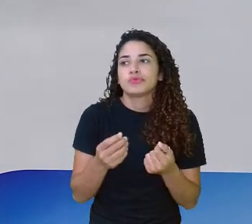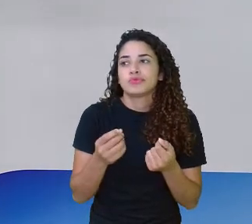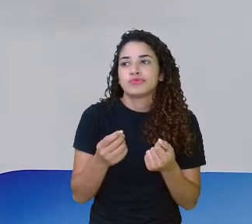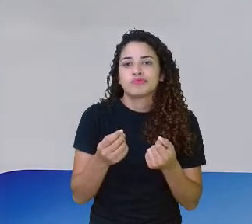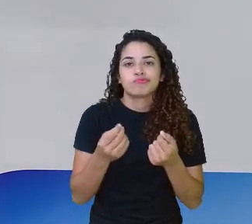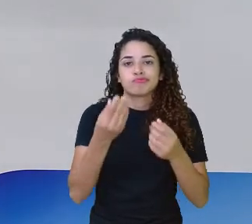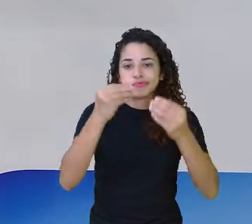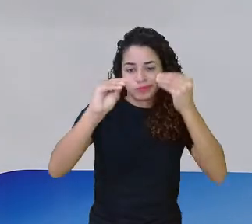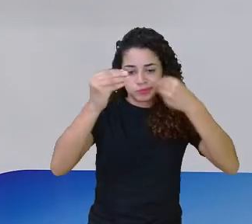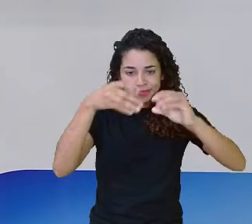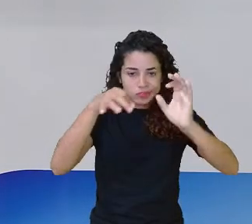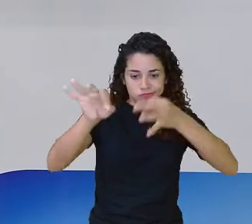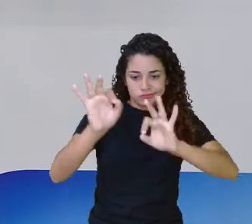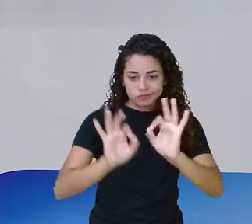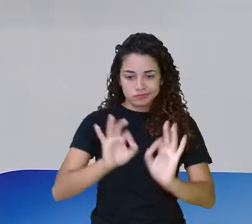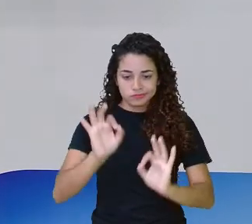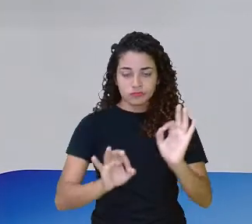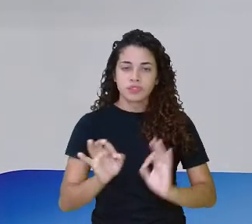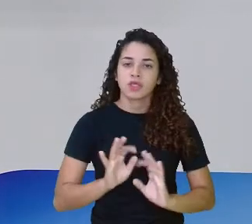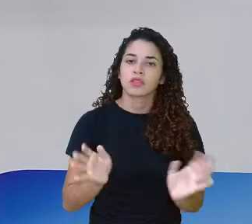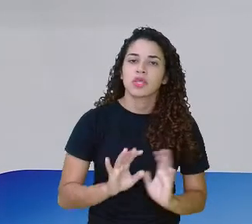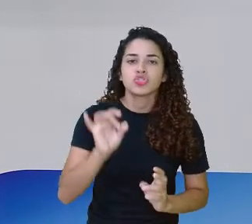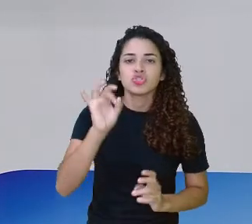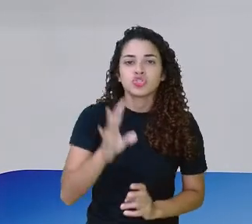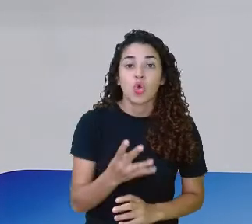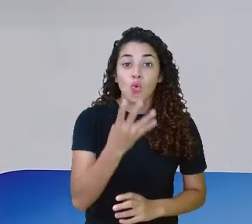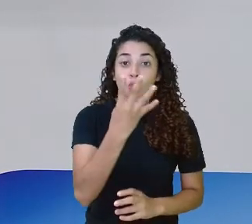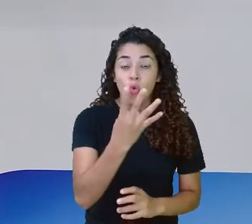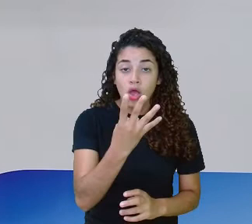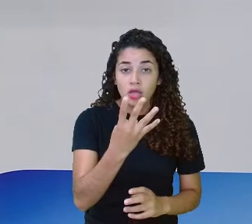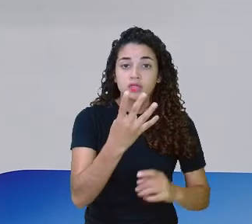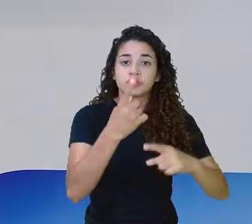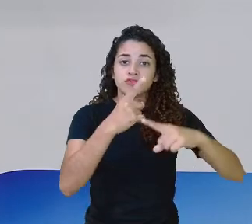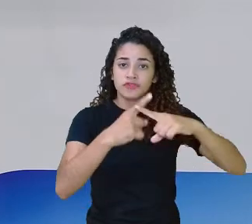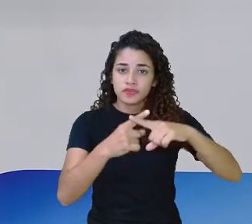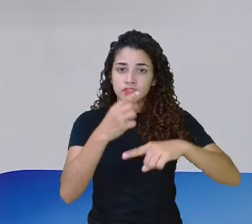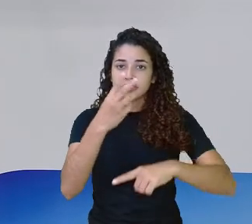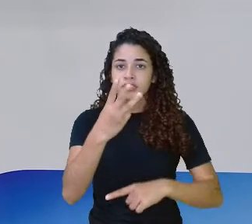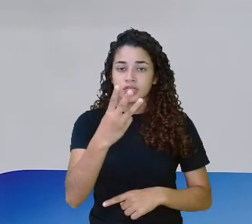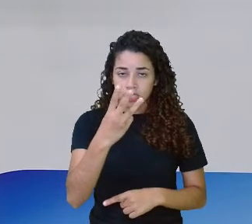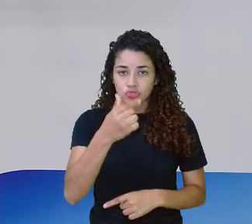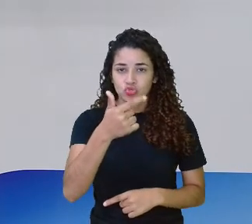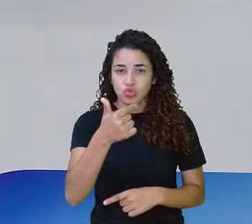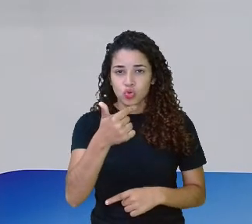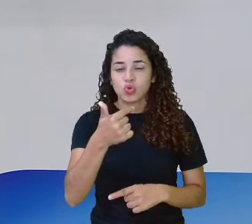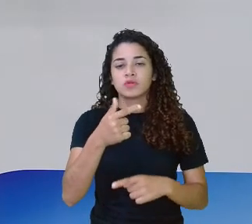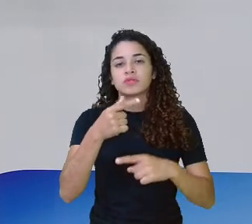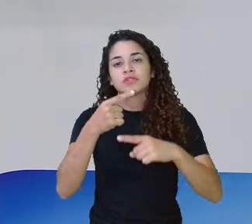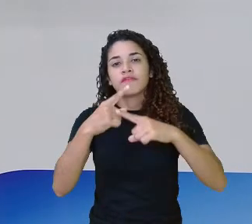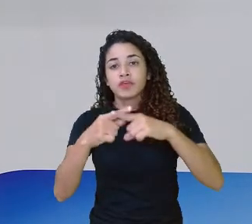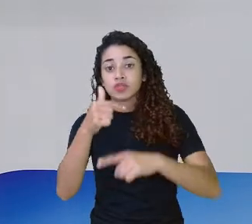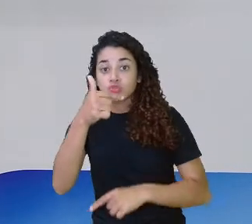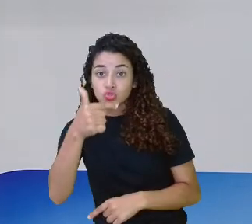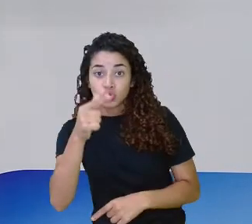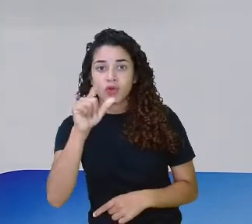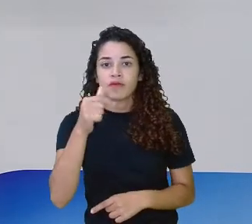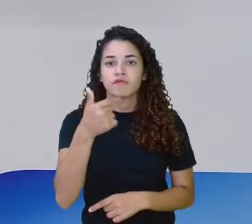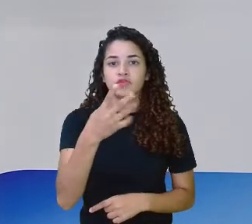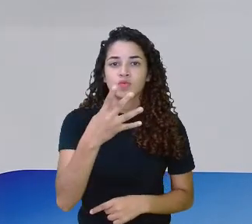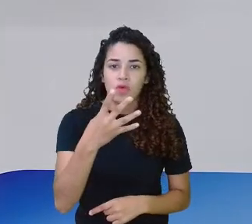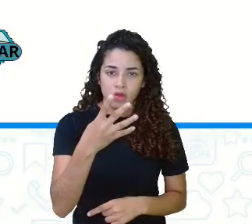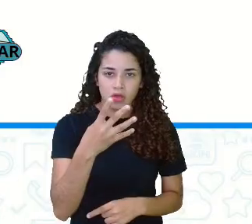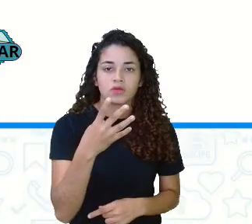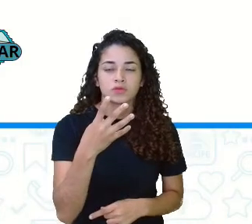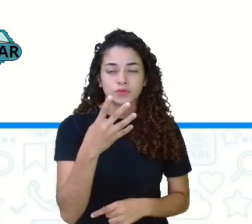disso. Seria 4 exemplos de suco vezes 3, 12. 12 vezes 2,